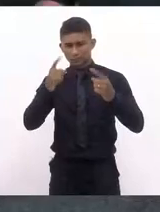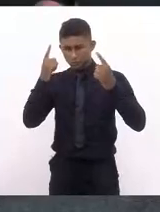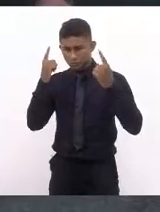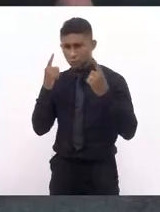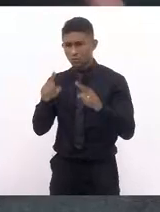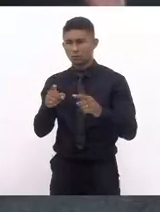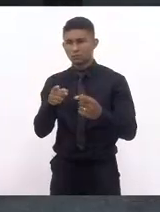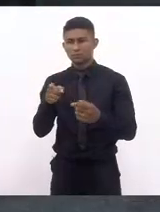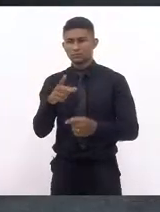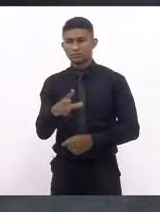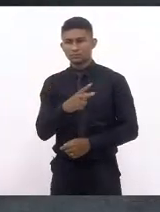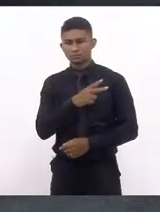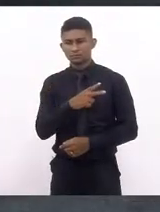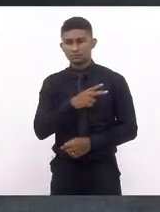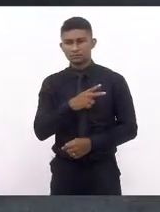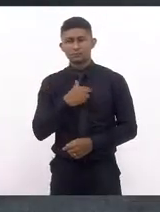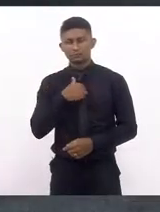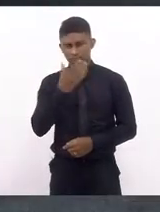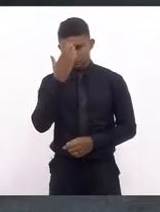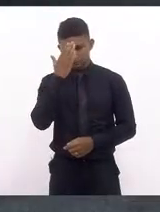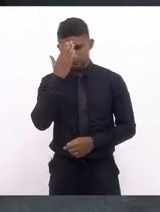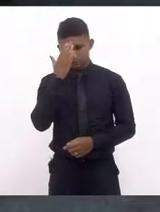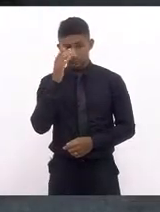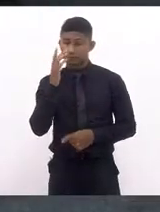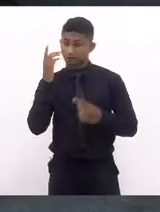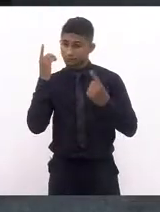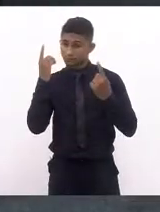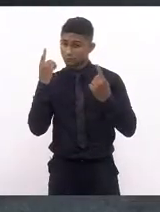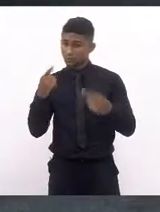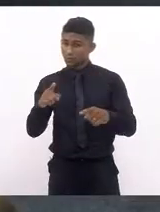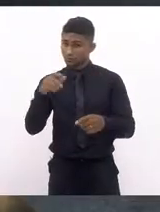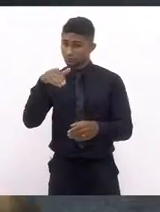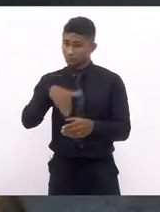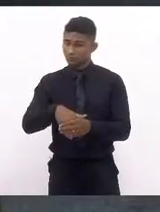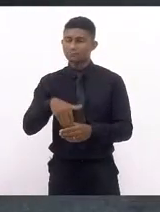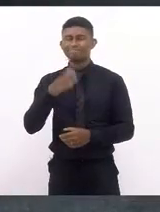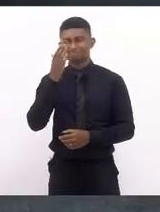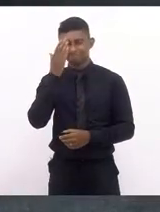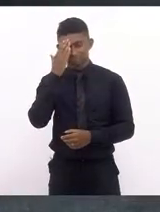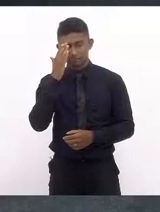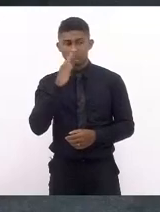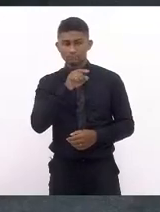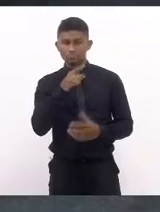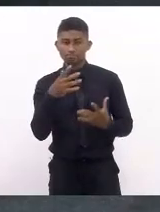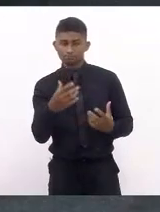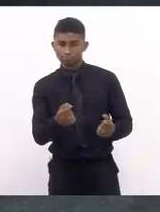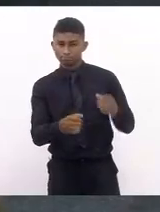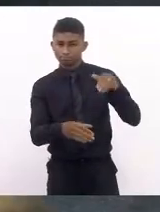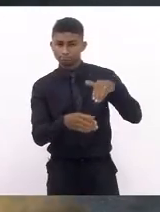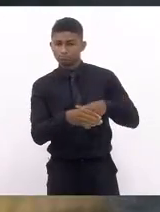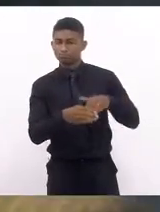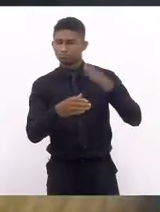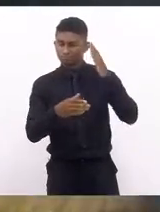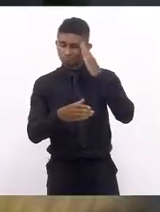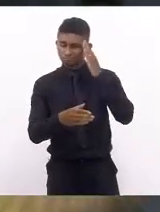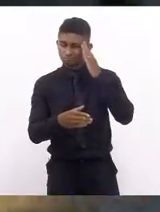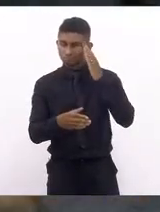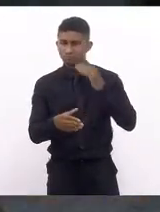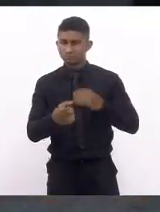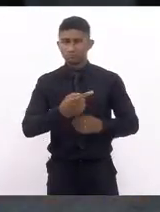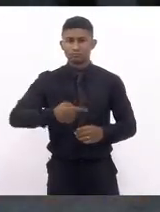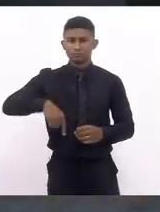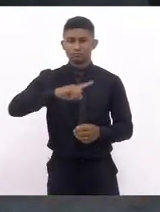privatização e eu sei quem votou contra e quem votou a favor fomos